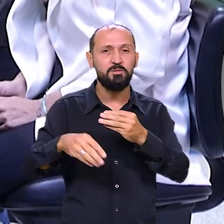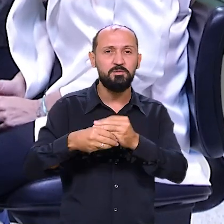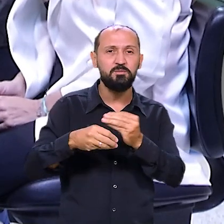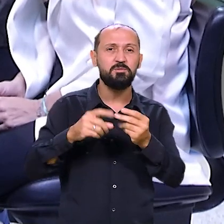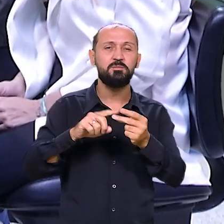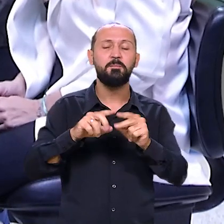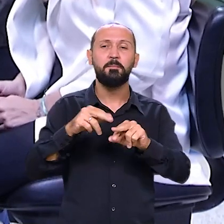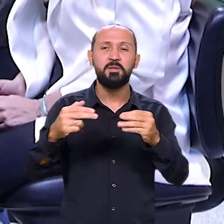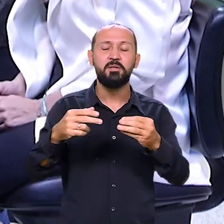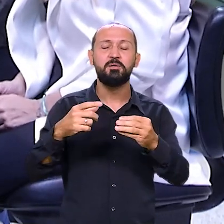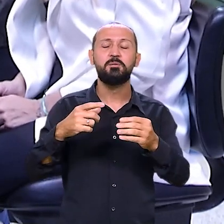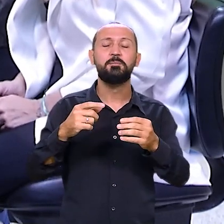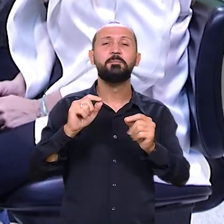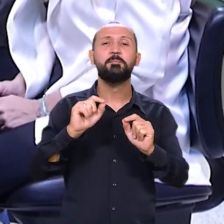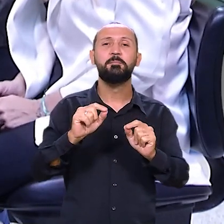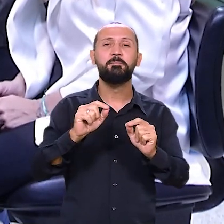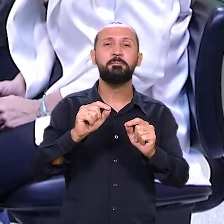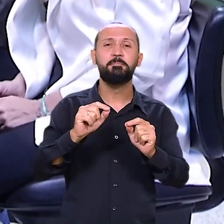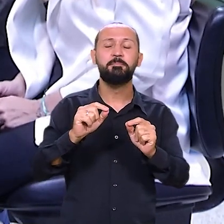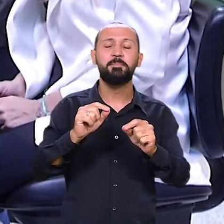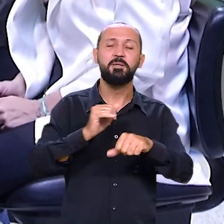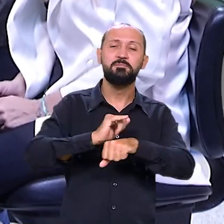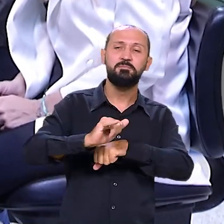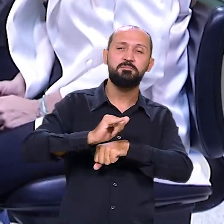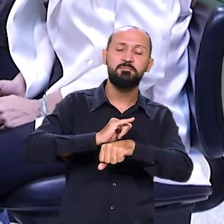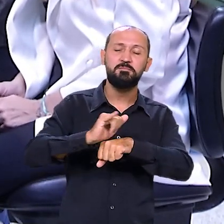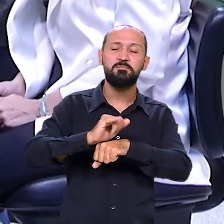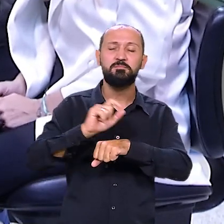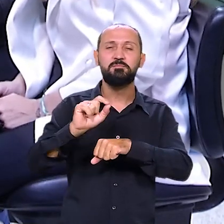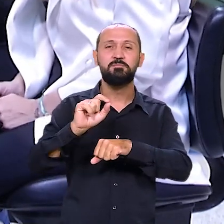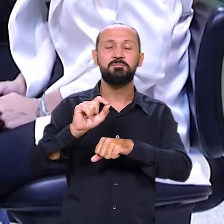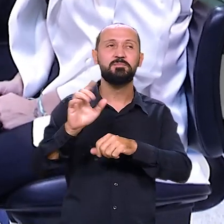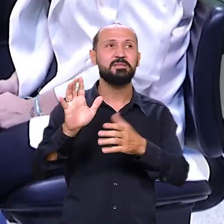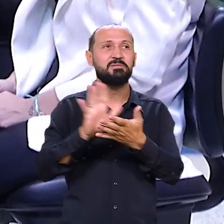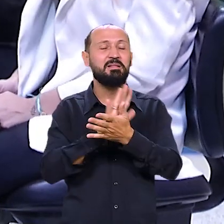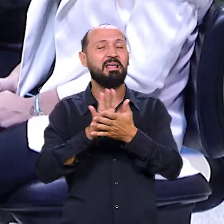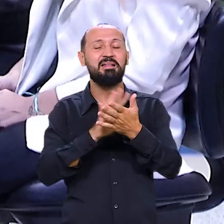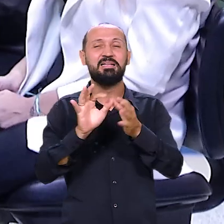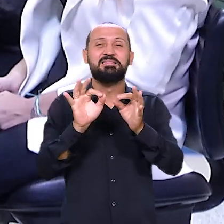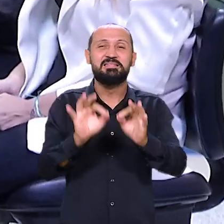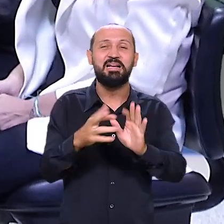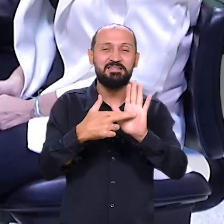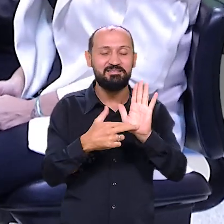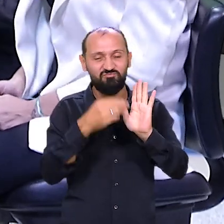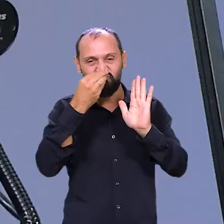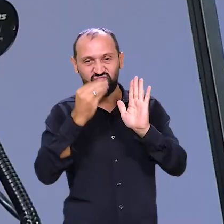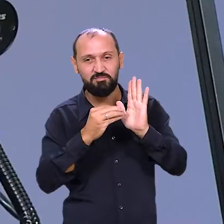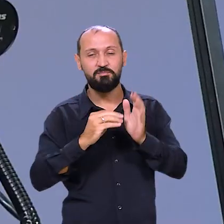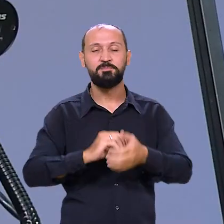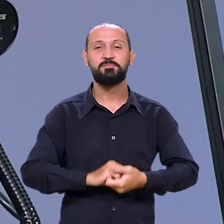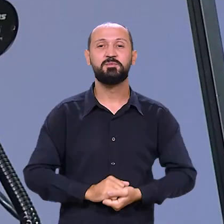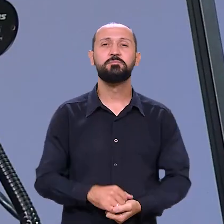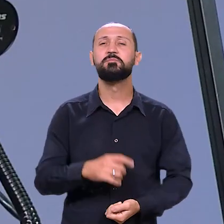outros produtos para burlar essa questão que você falou aí, nada republicana. Eu lembrei disso. Tem a